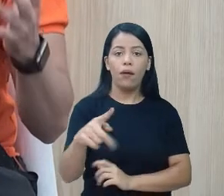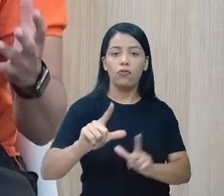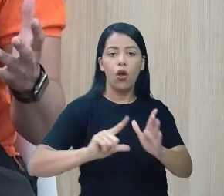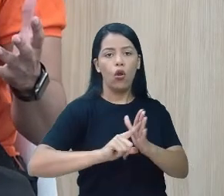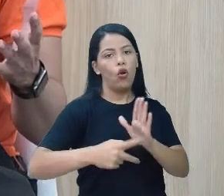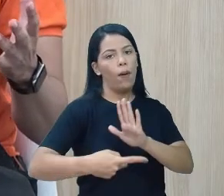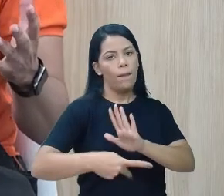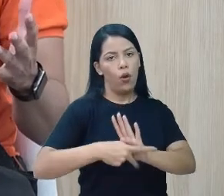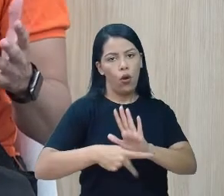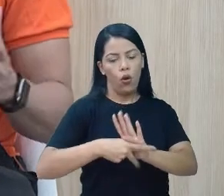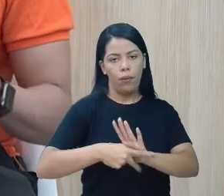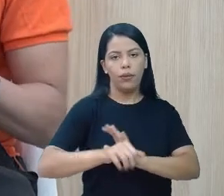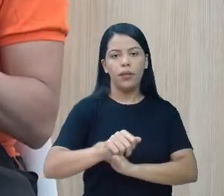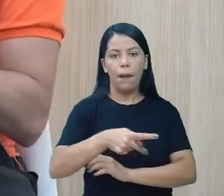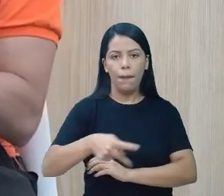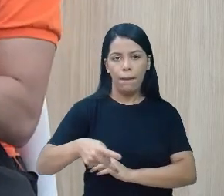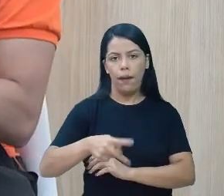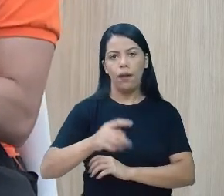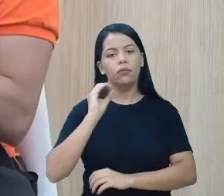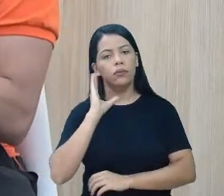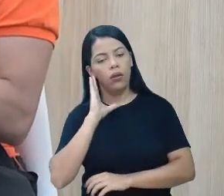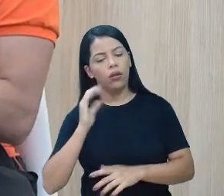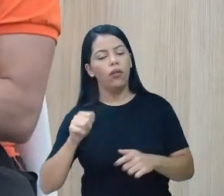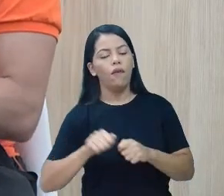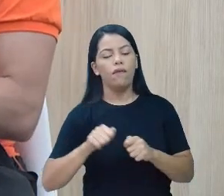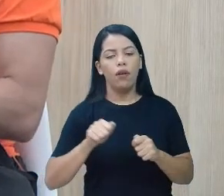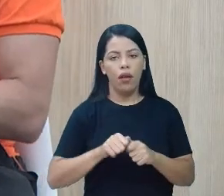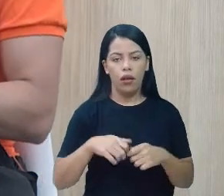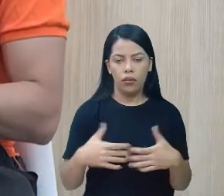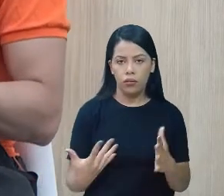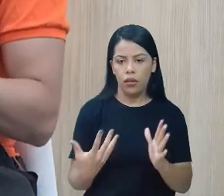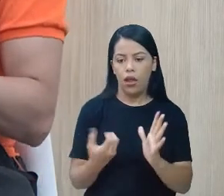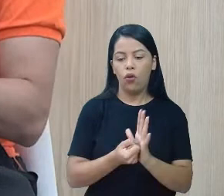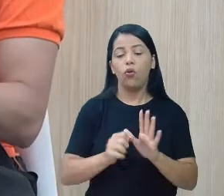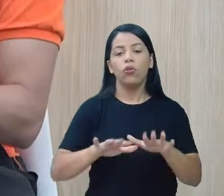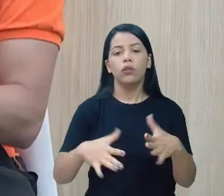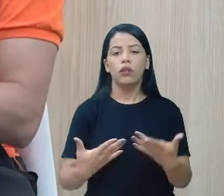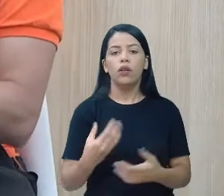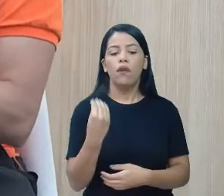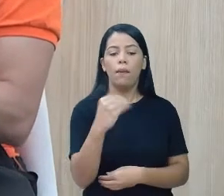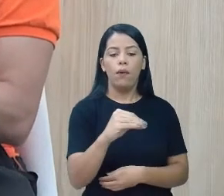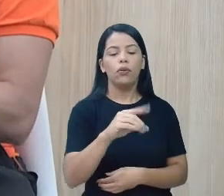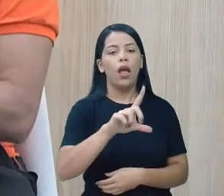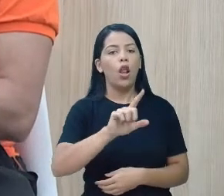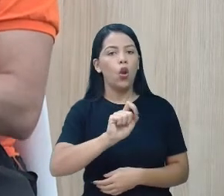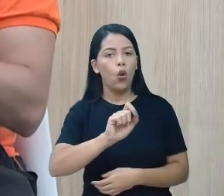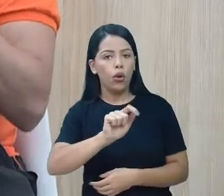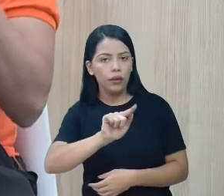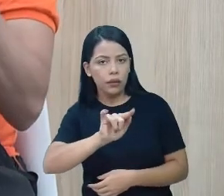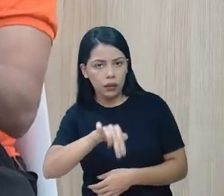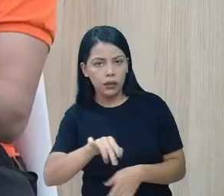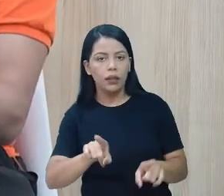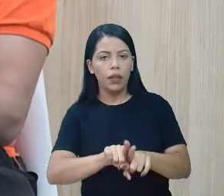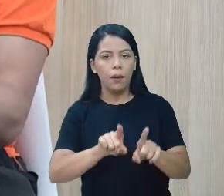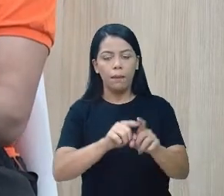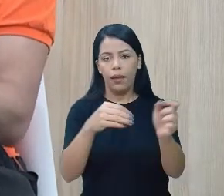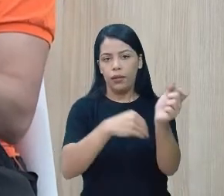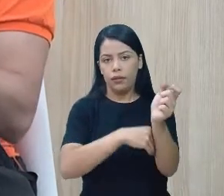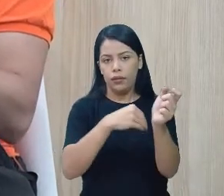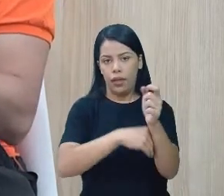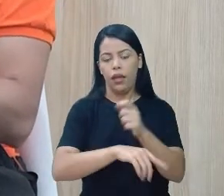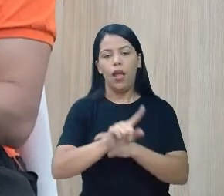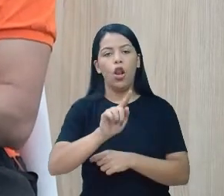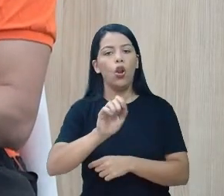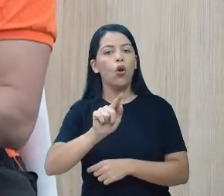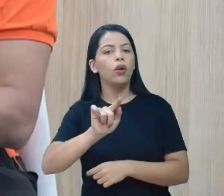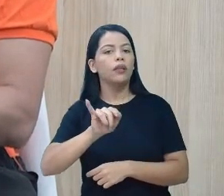de aplicativo, tá bom? Então você vai fazer lá o download e você vai colocar o seu login e sua senha. O seu login é